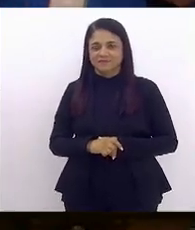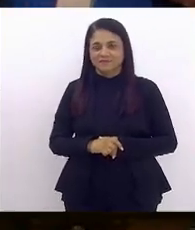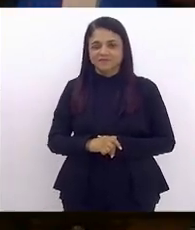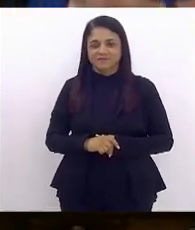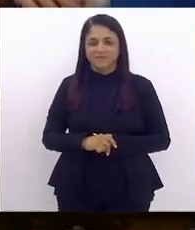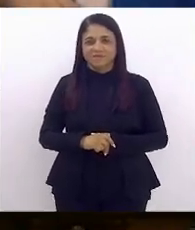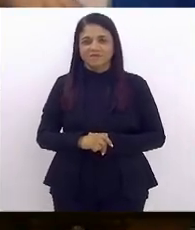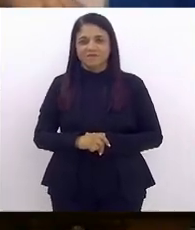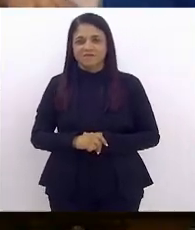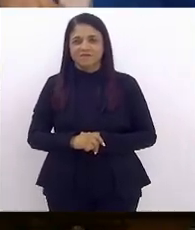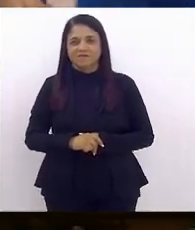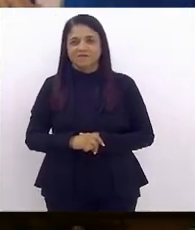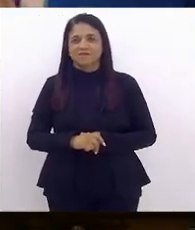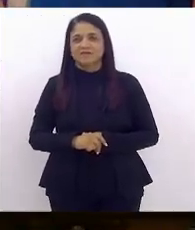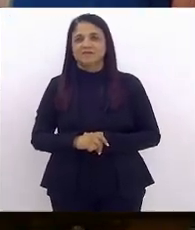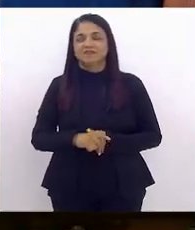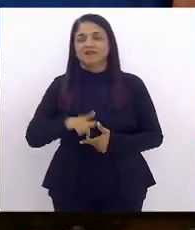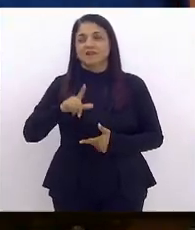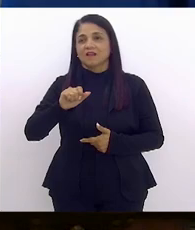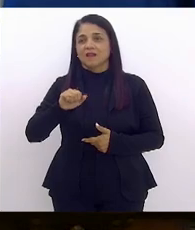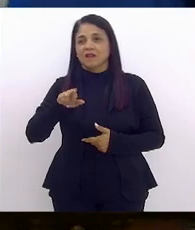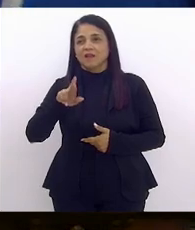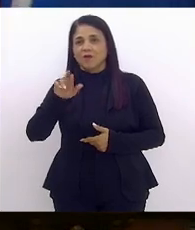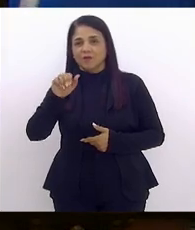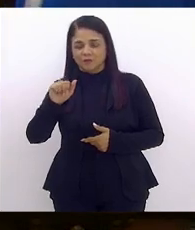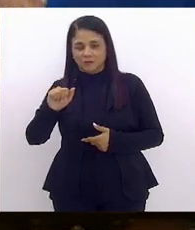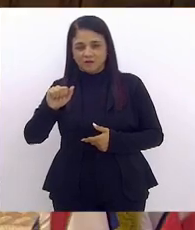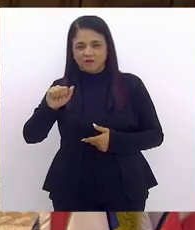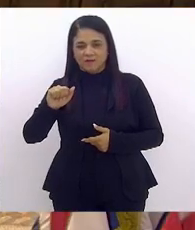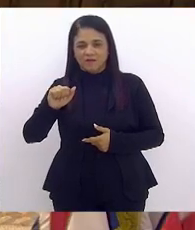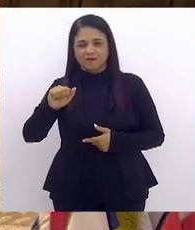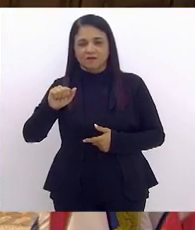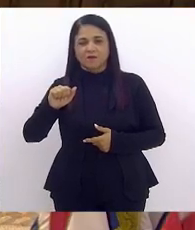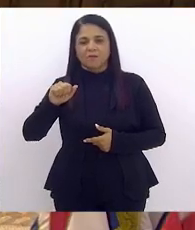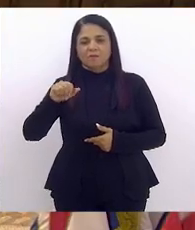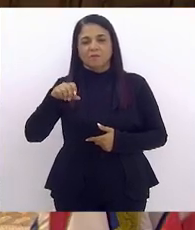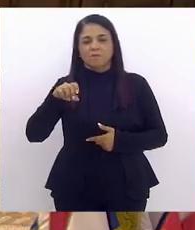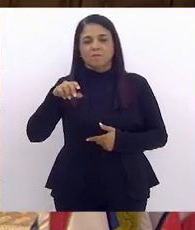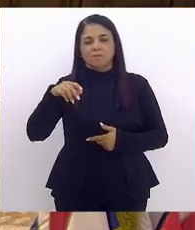Wallace Palmares, presidente da Liga Rio de Janeiro.